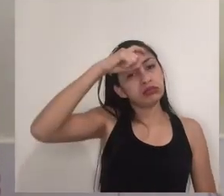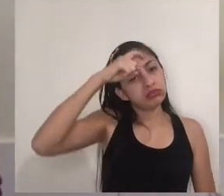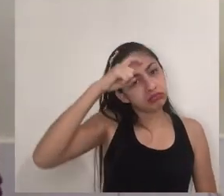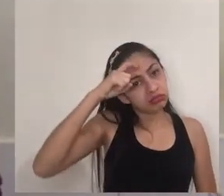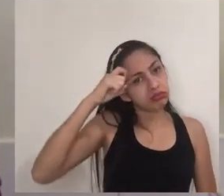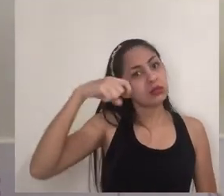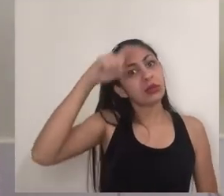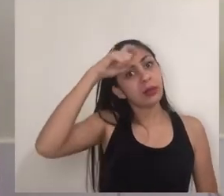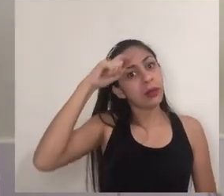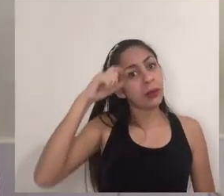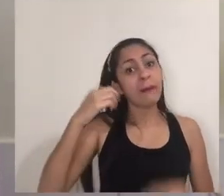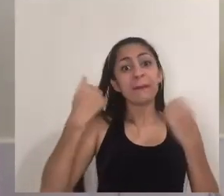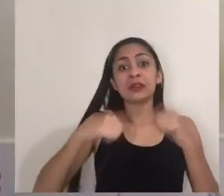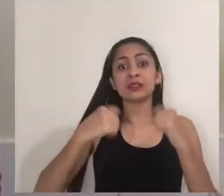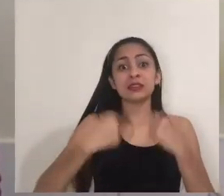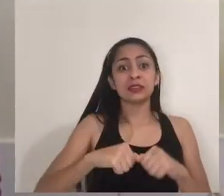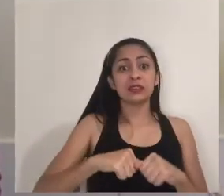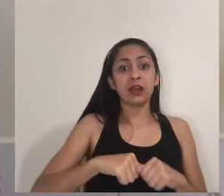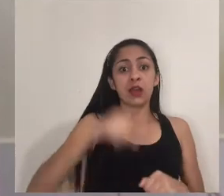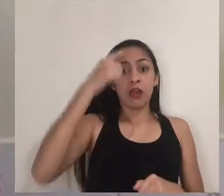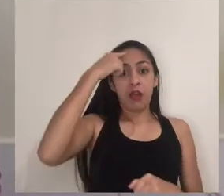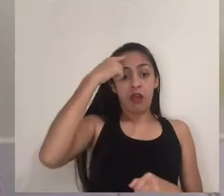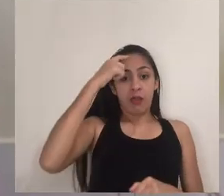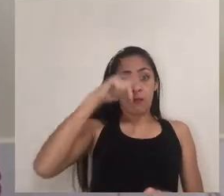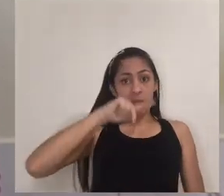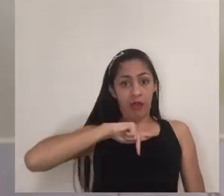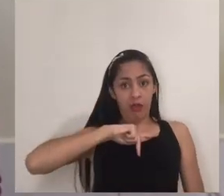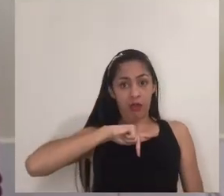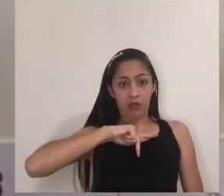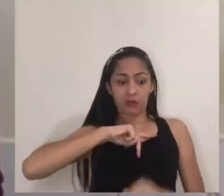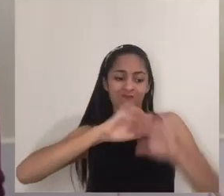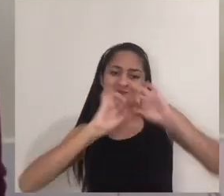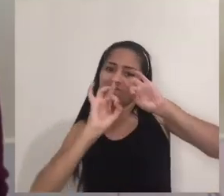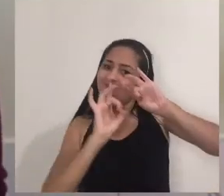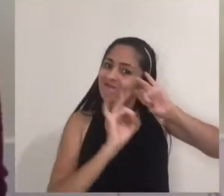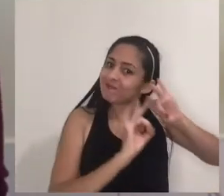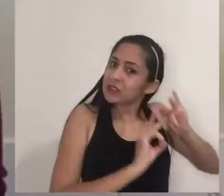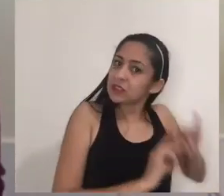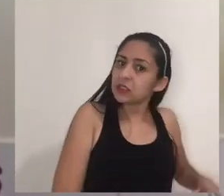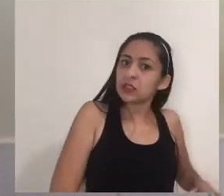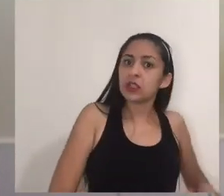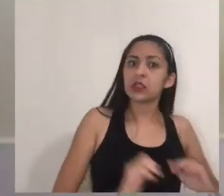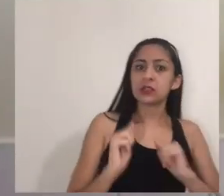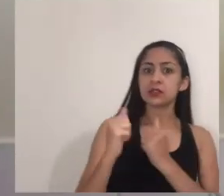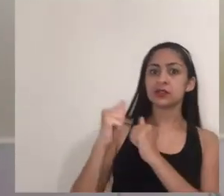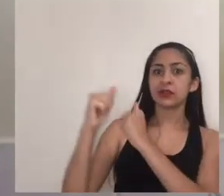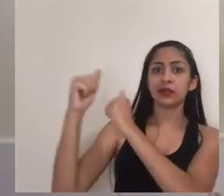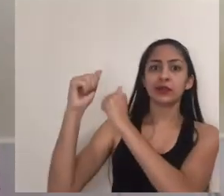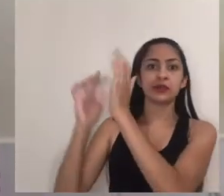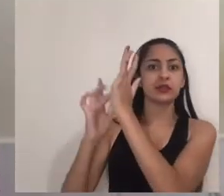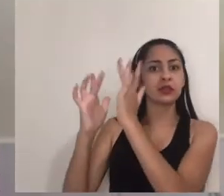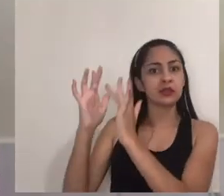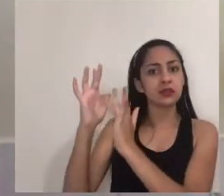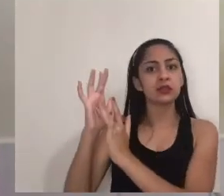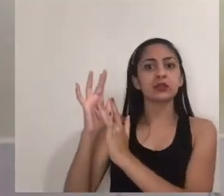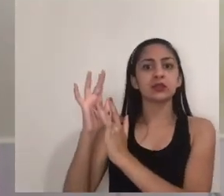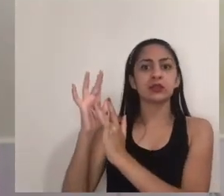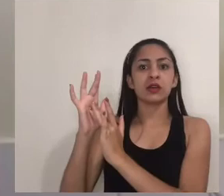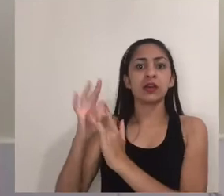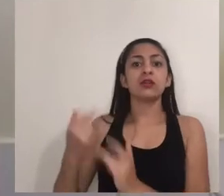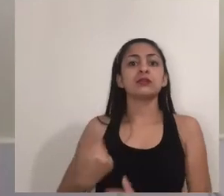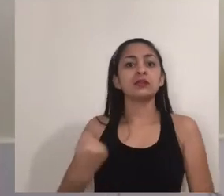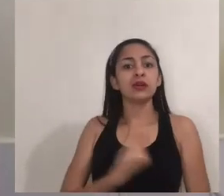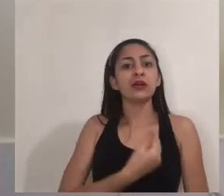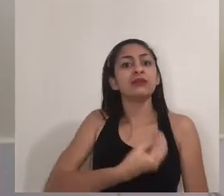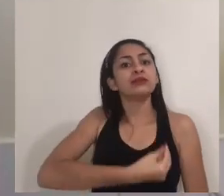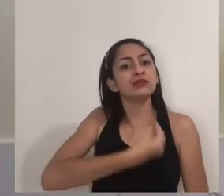que quisesse seguir a ele precisa negar a si mesmo, tomar sua cruz e segui-lo. E nós vivemos em um momento